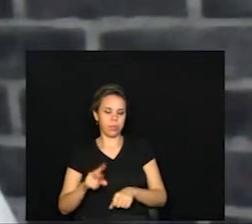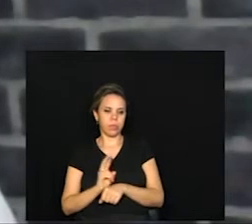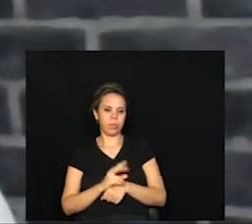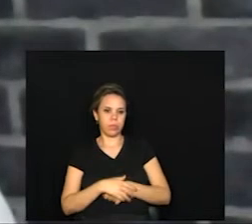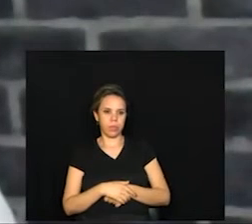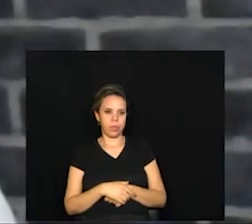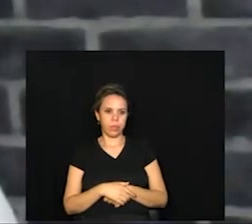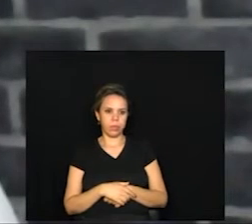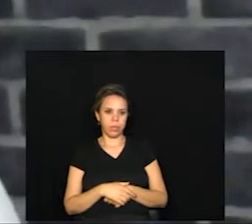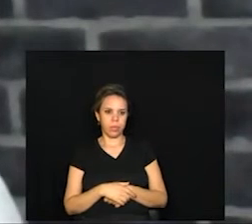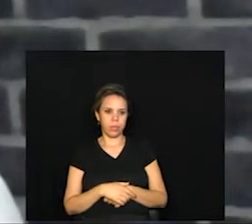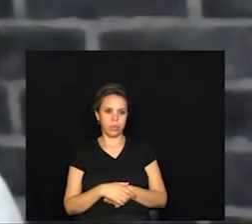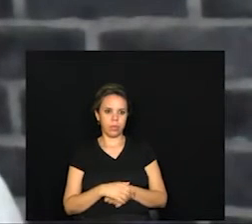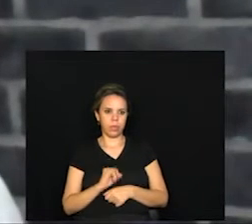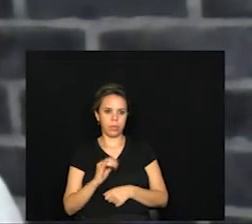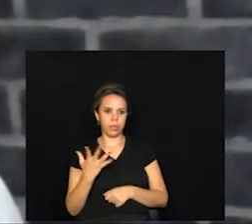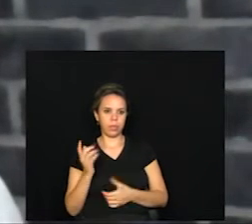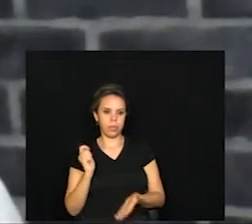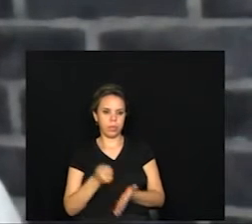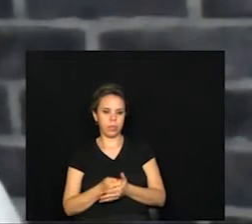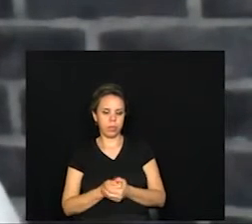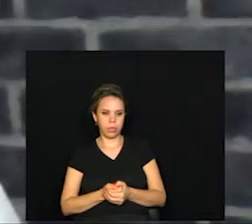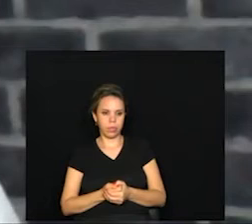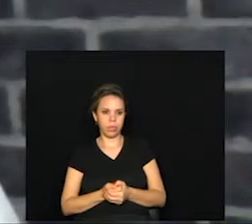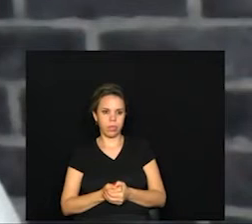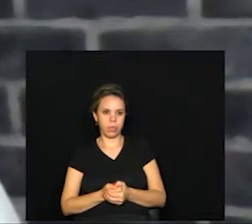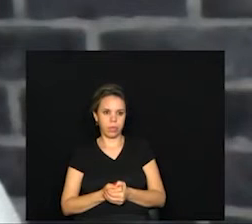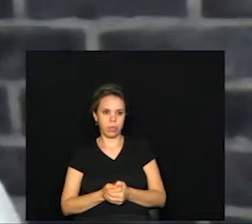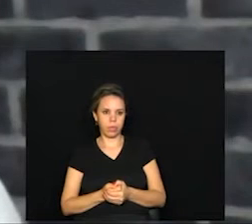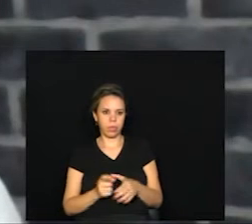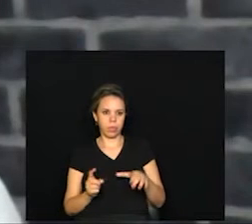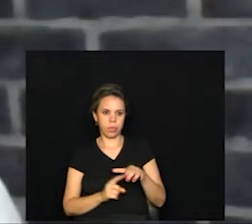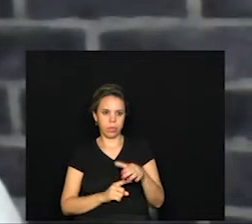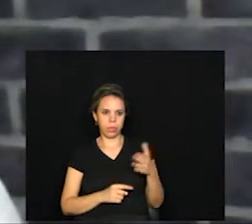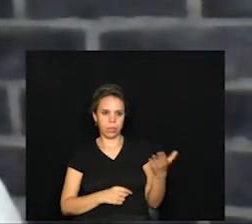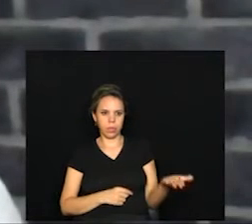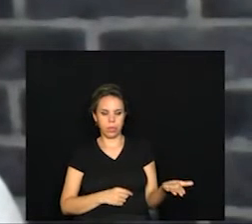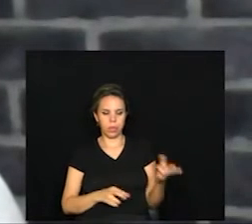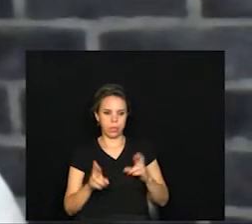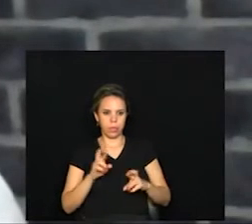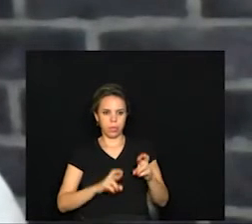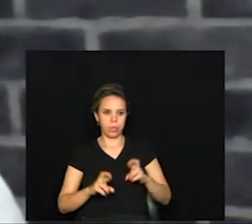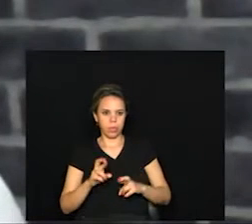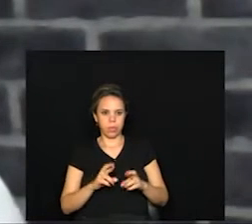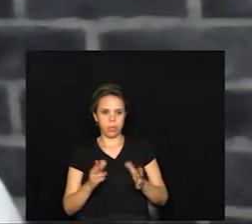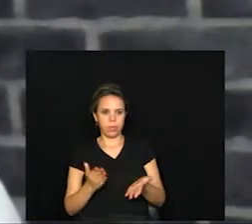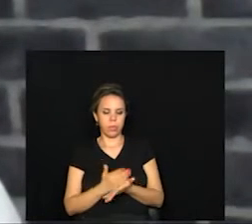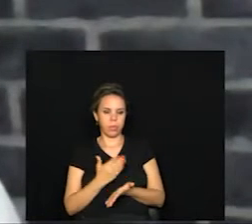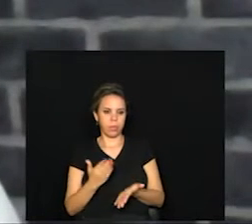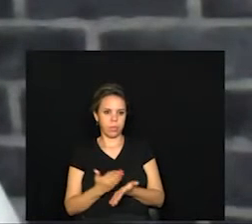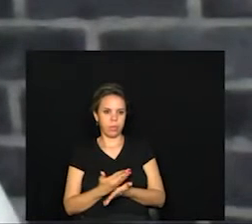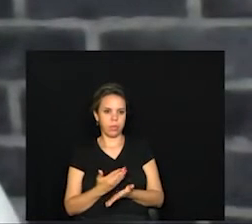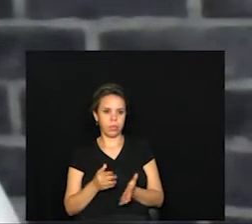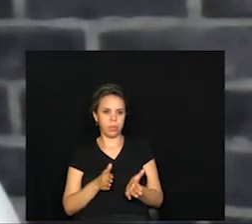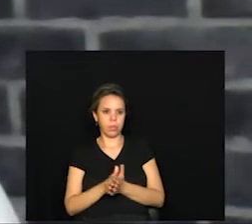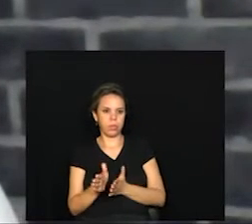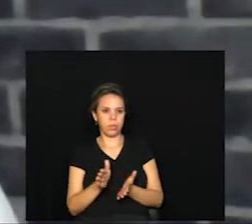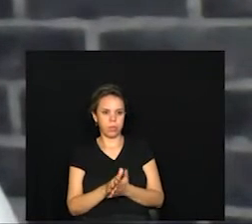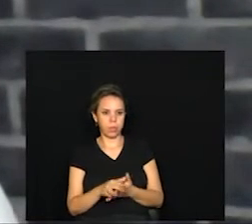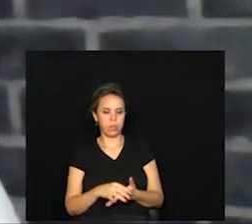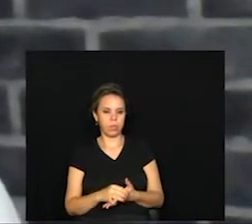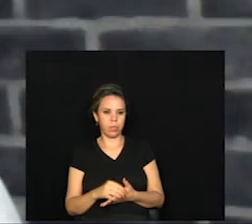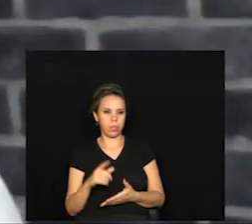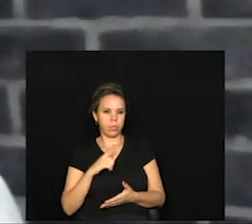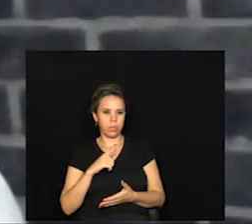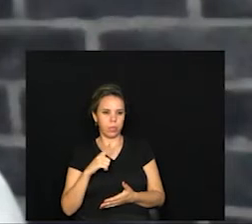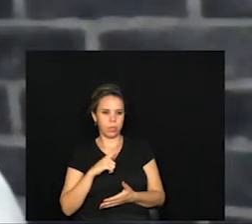seguro. E nos casos de pagamentos, Gabriel, que o consumidor verifique o boleto a ser emitido. A gente